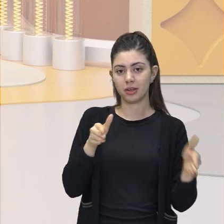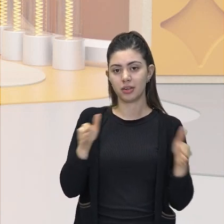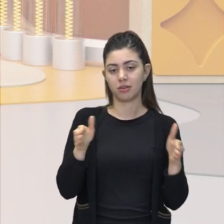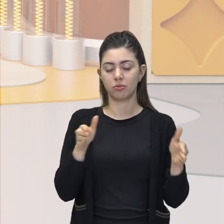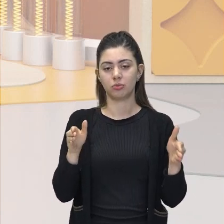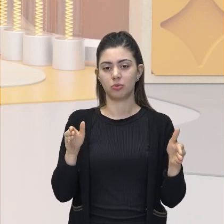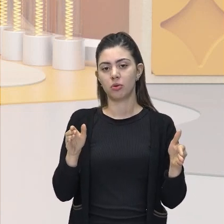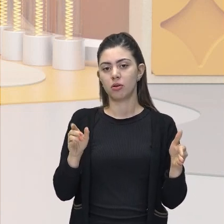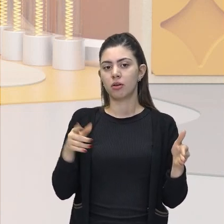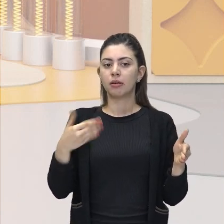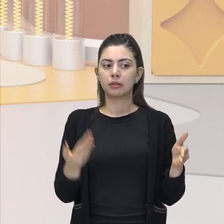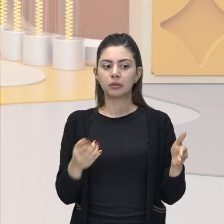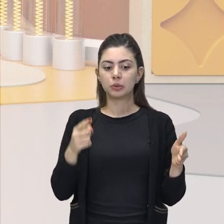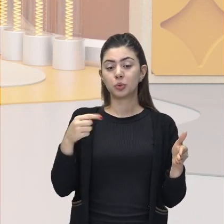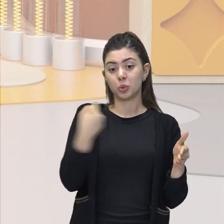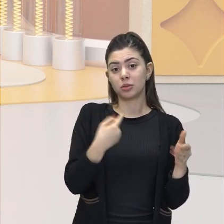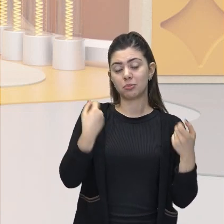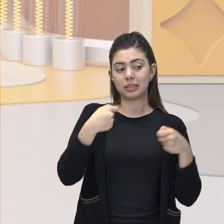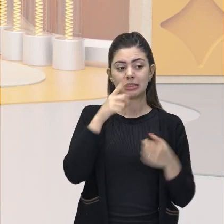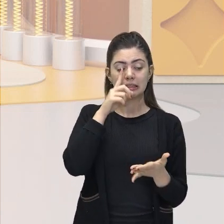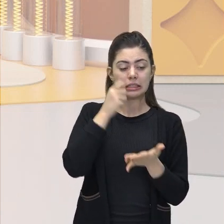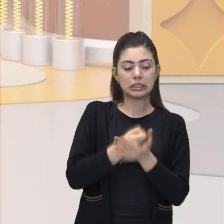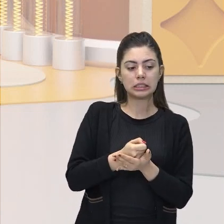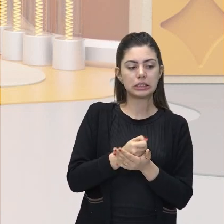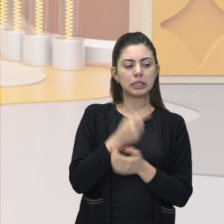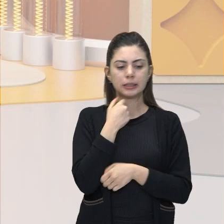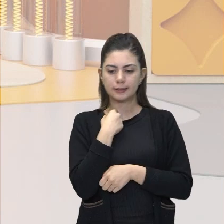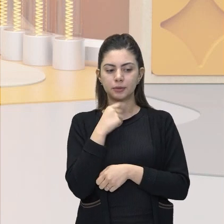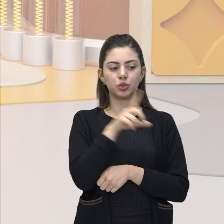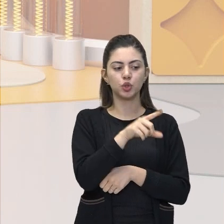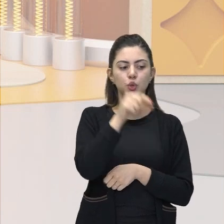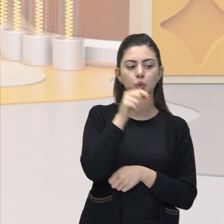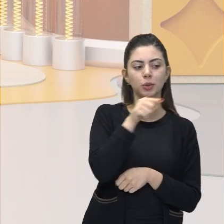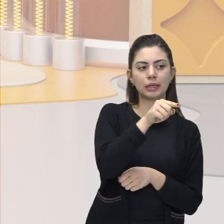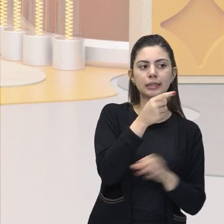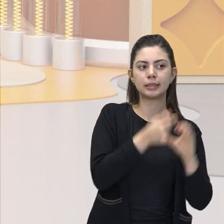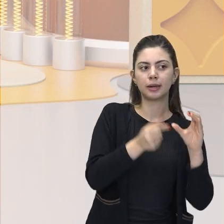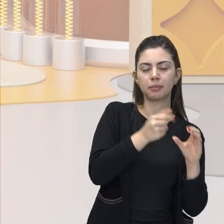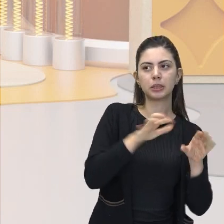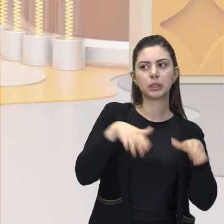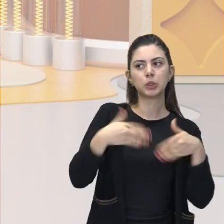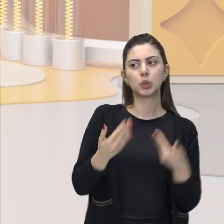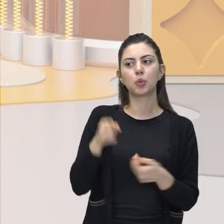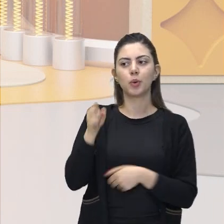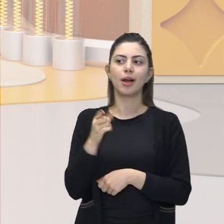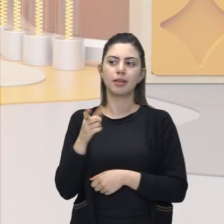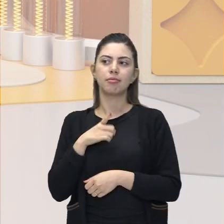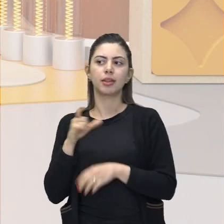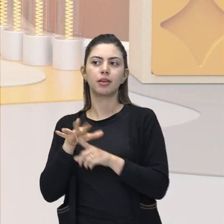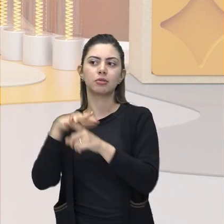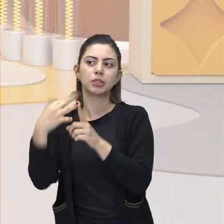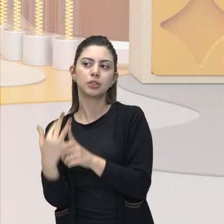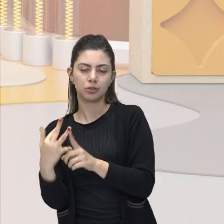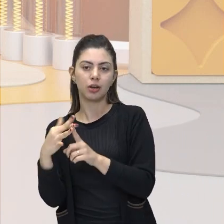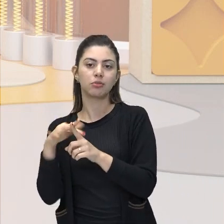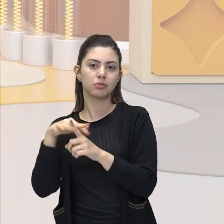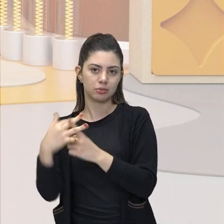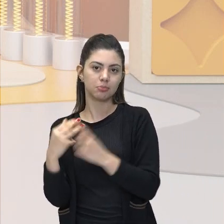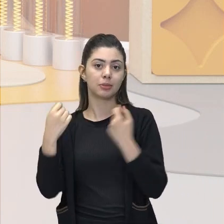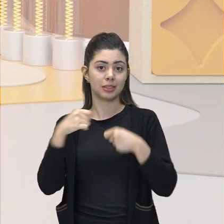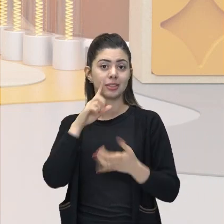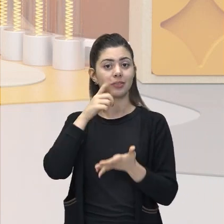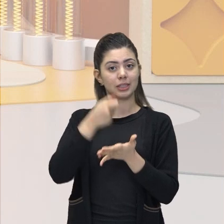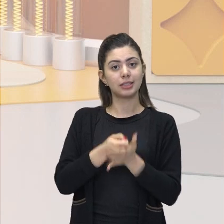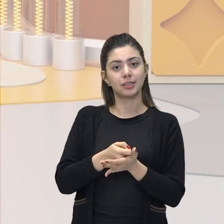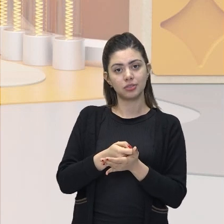bom? Você precisava tomar partido. Ou ficava do lado dos Estados Unidos, capitalista, ou do lado da União Soviética,